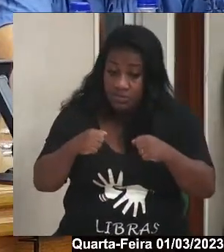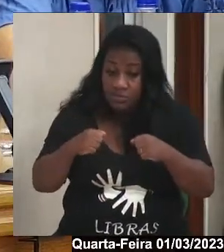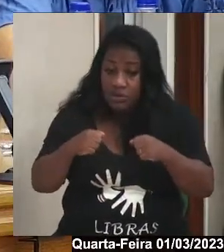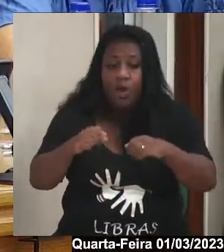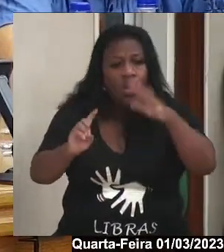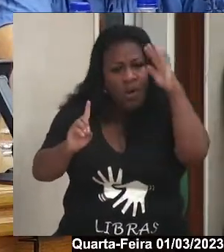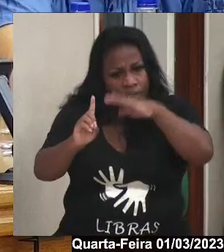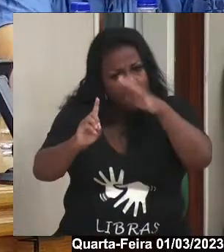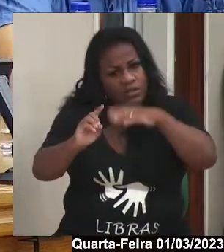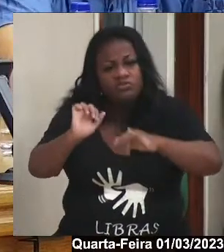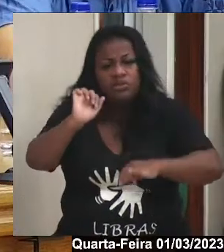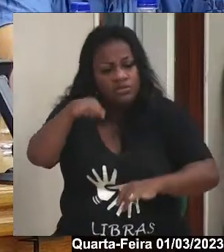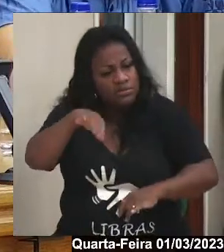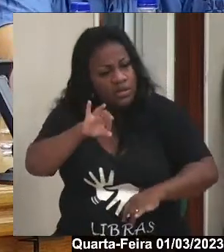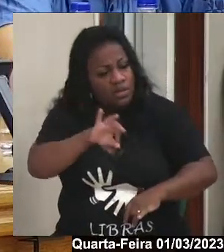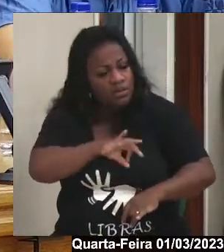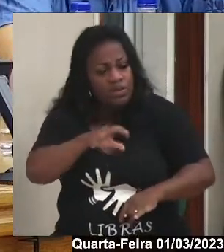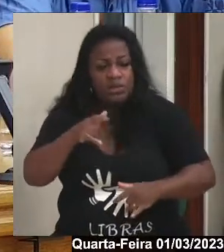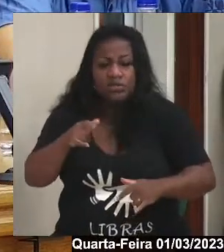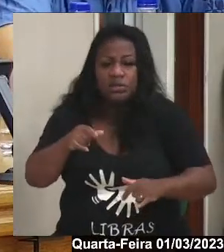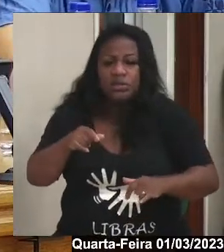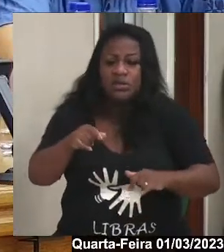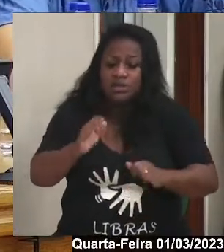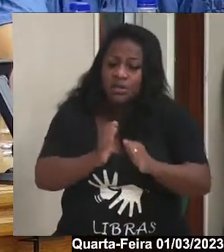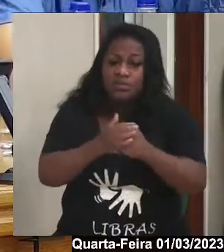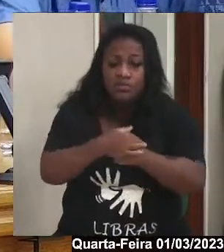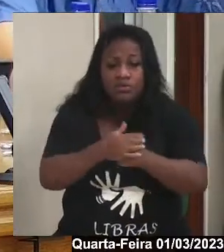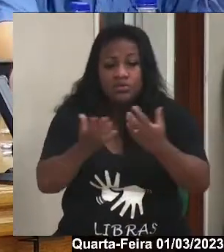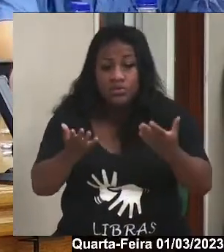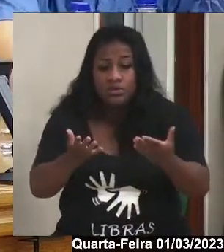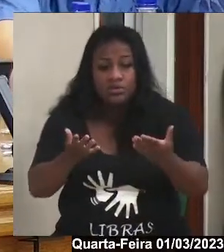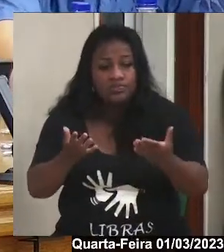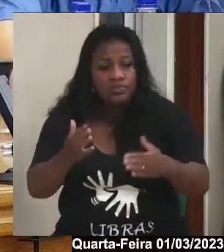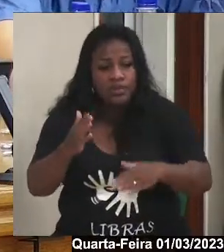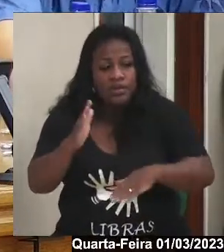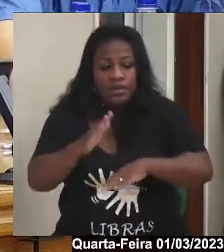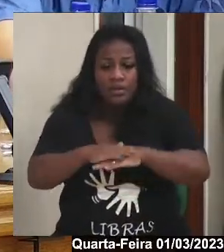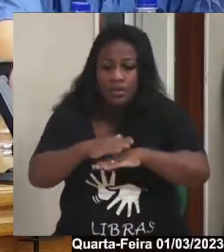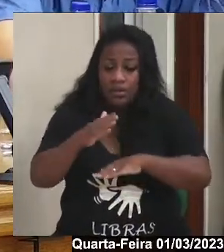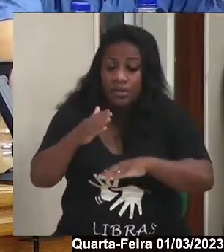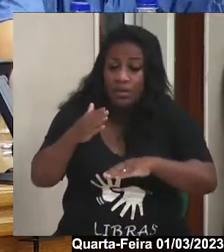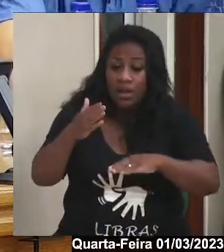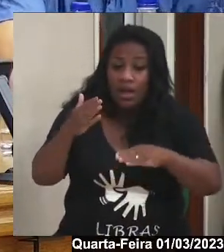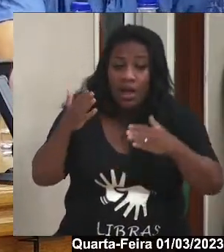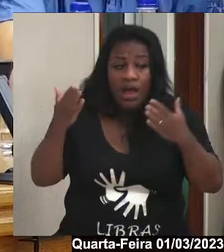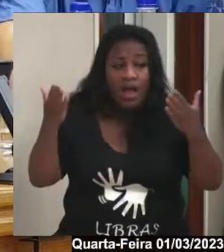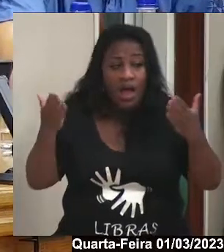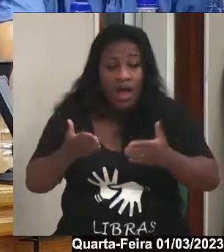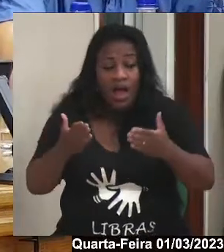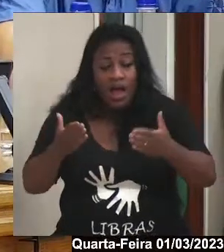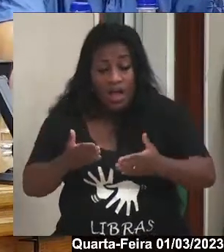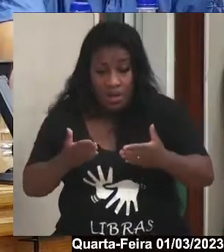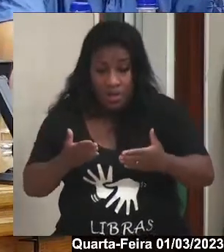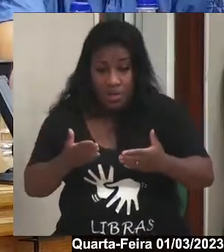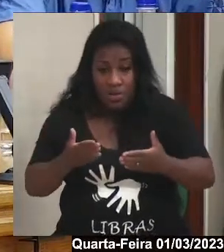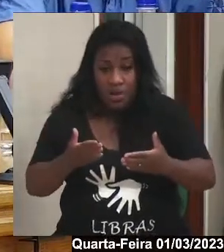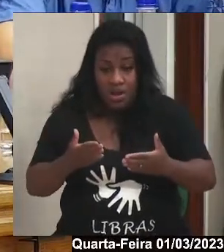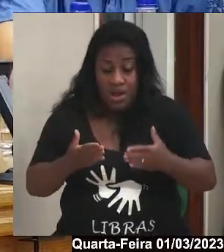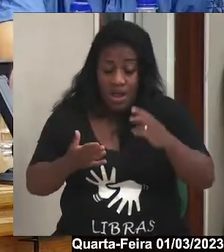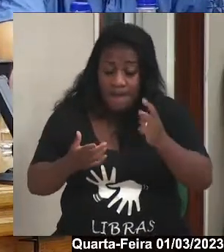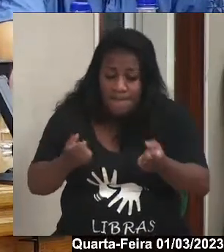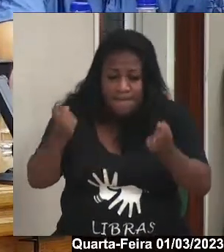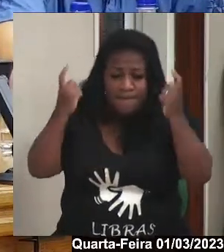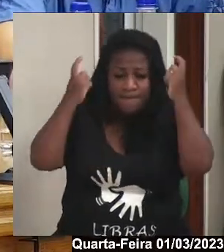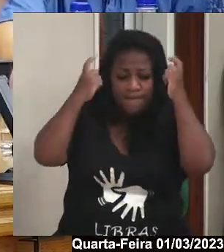punido em detrimento ao que foi feito de errado com relação àquela pessoa que seria ele a